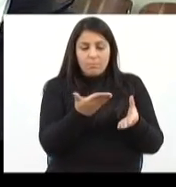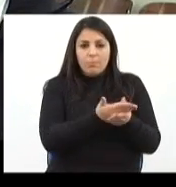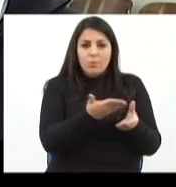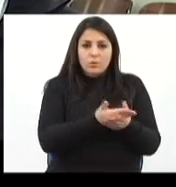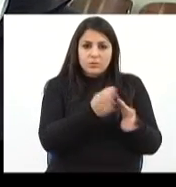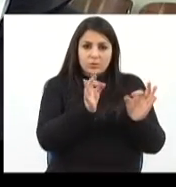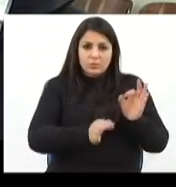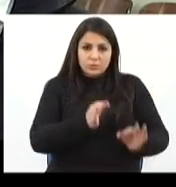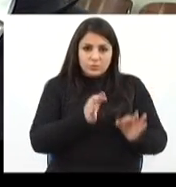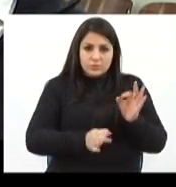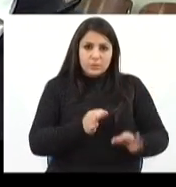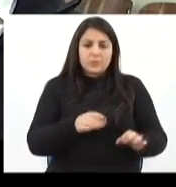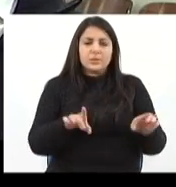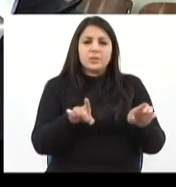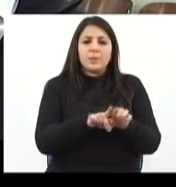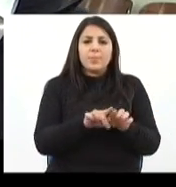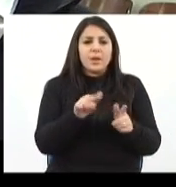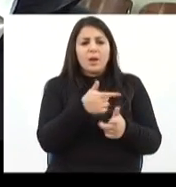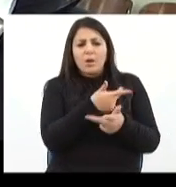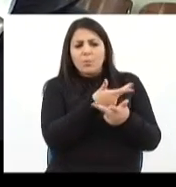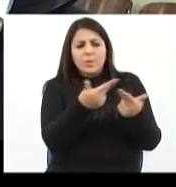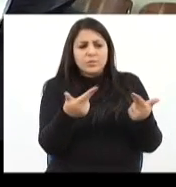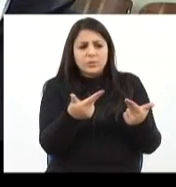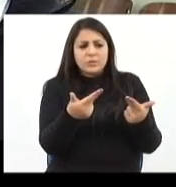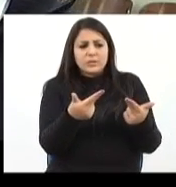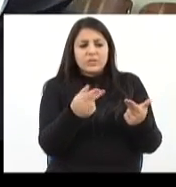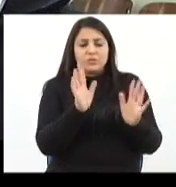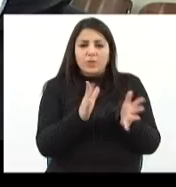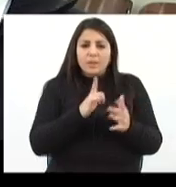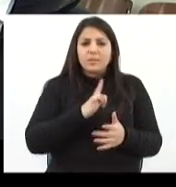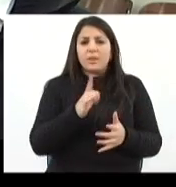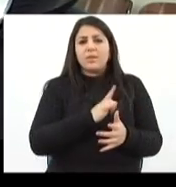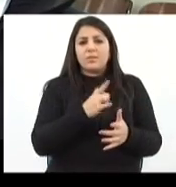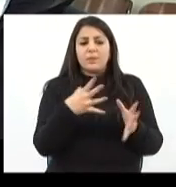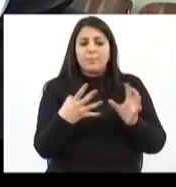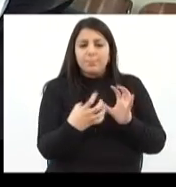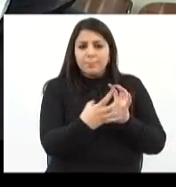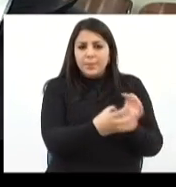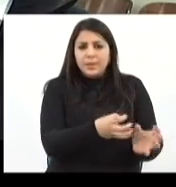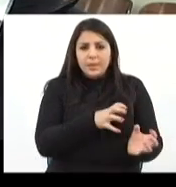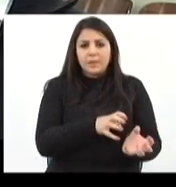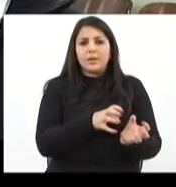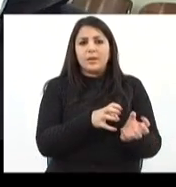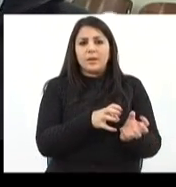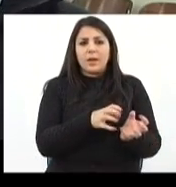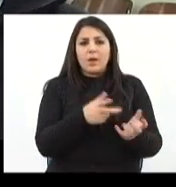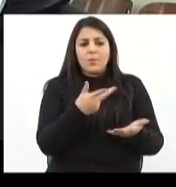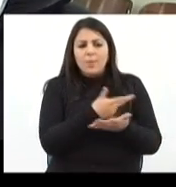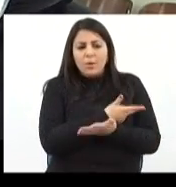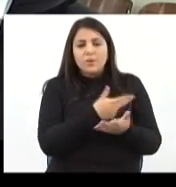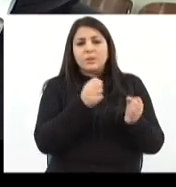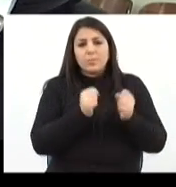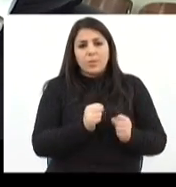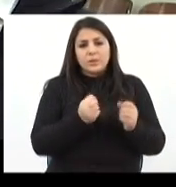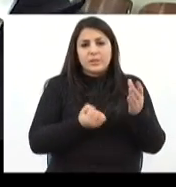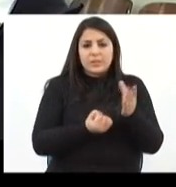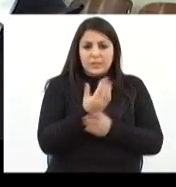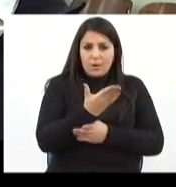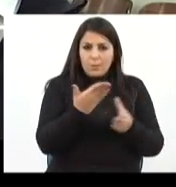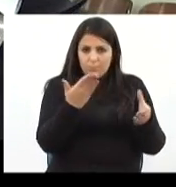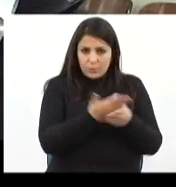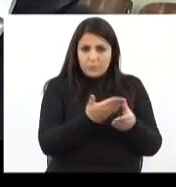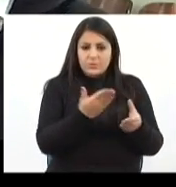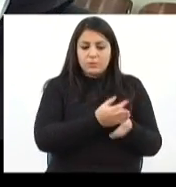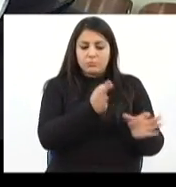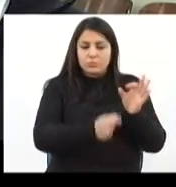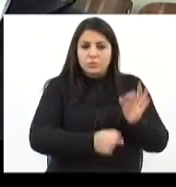de processo judicial, né, algum tipo de conflito que teve um crime, uma contravenção, um ato infracional que vai gerar